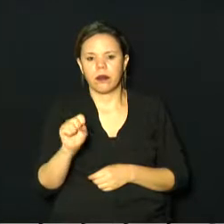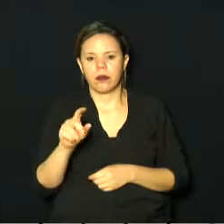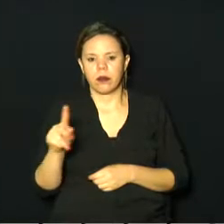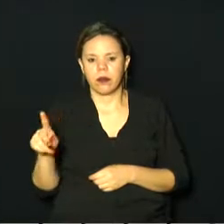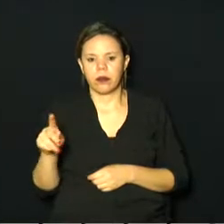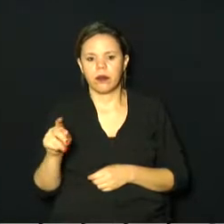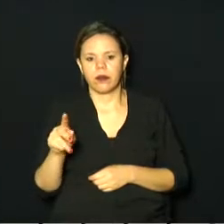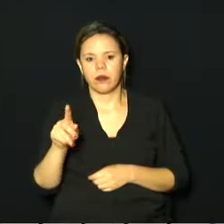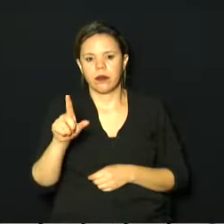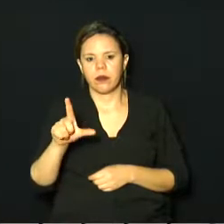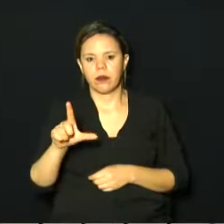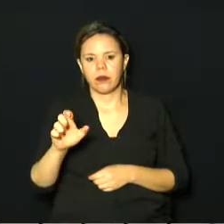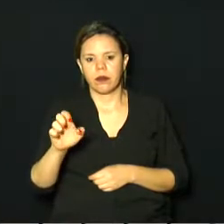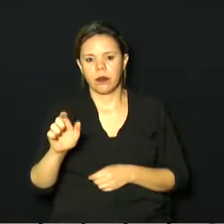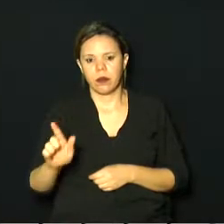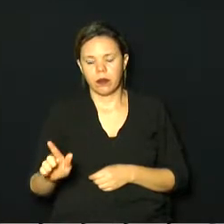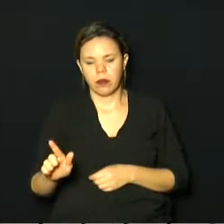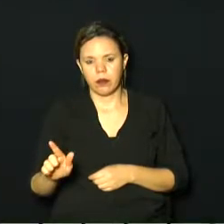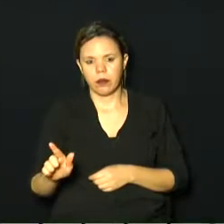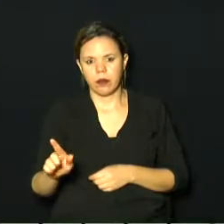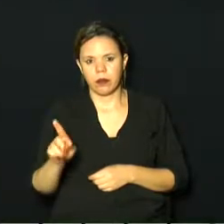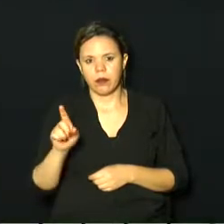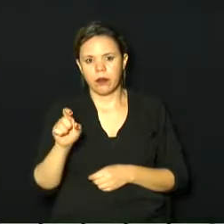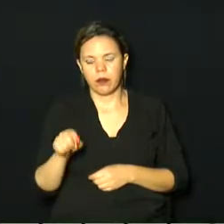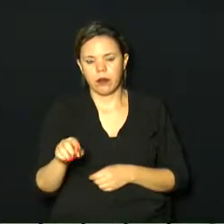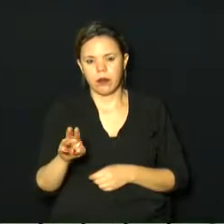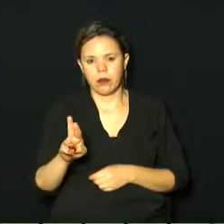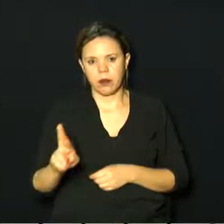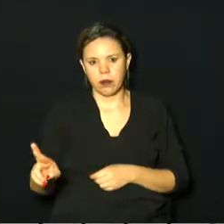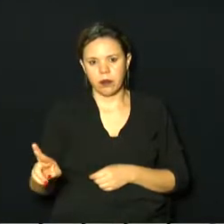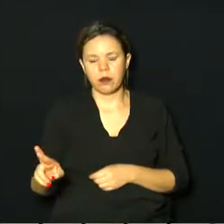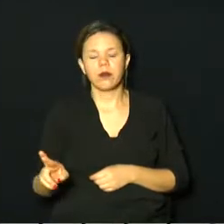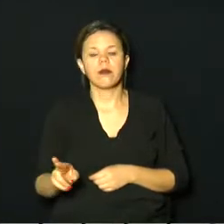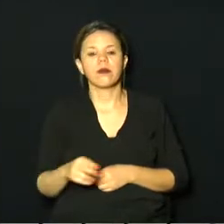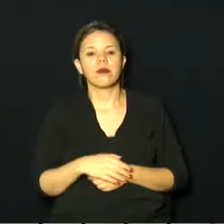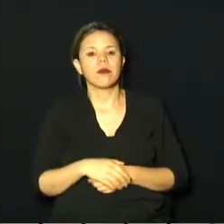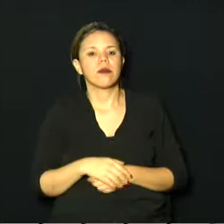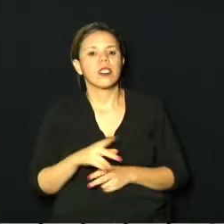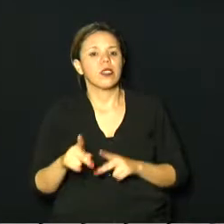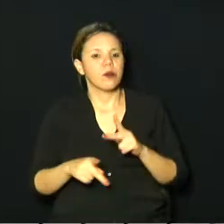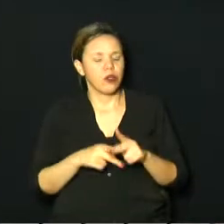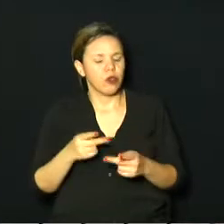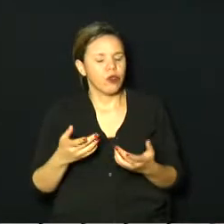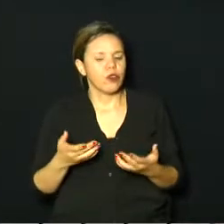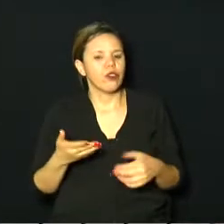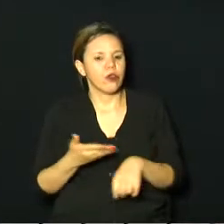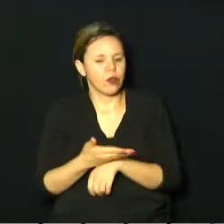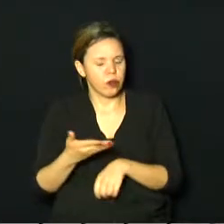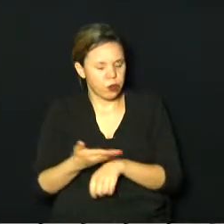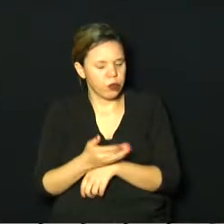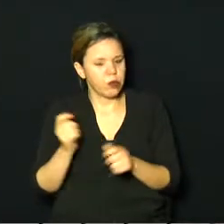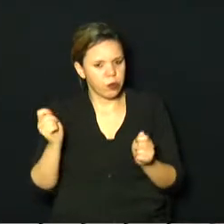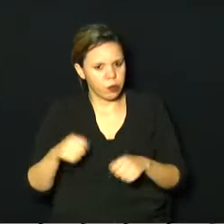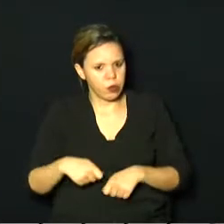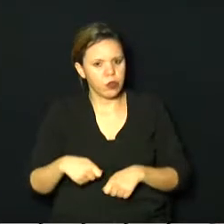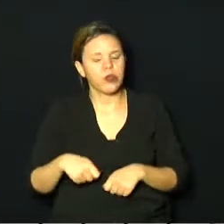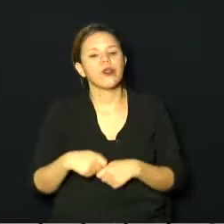comunicação@campinas.sp.leg.br os e-mails que os ouvintes, as pessoas que estiverem participando, podem